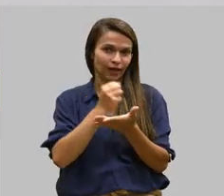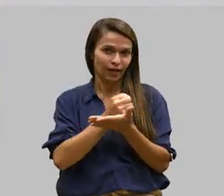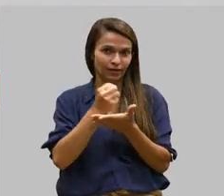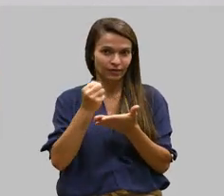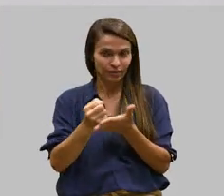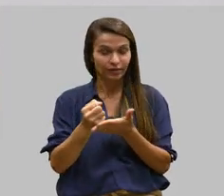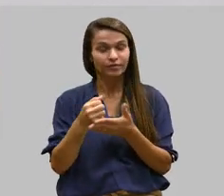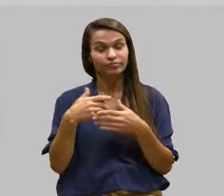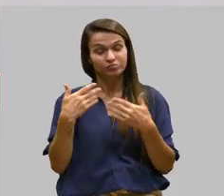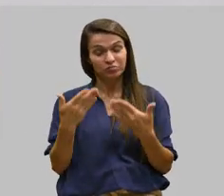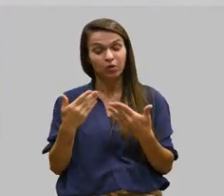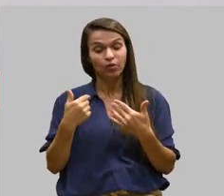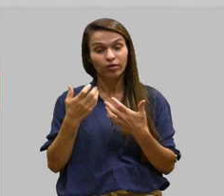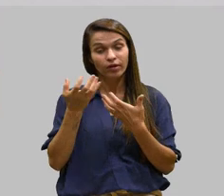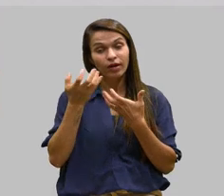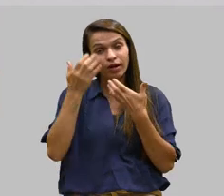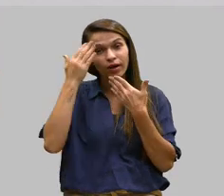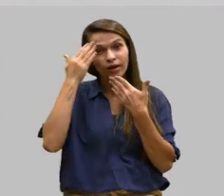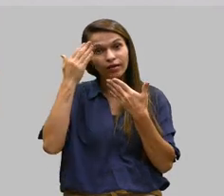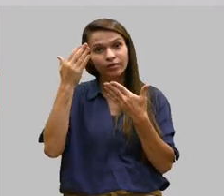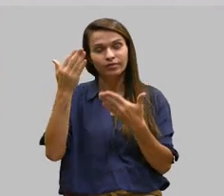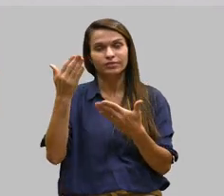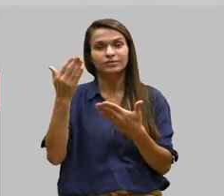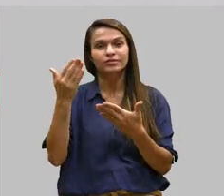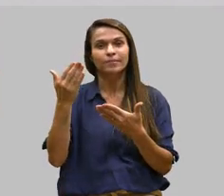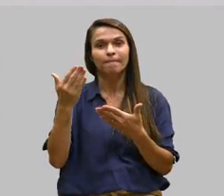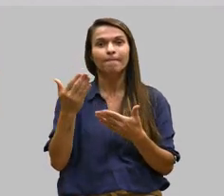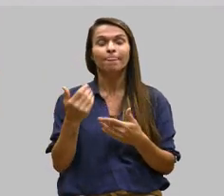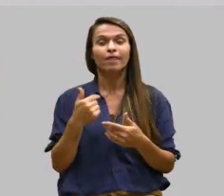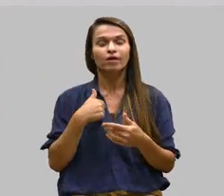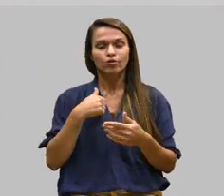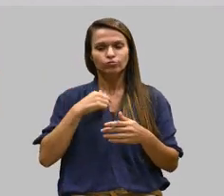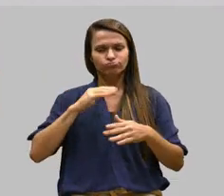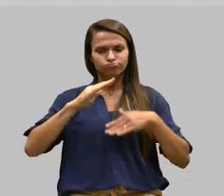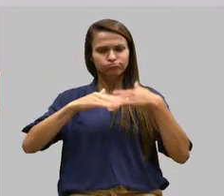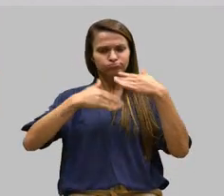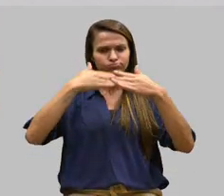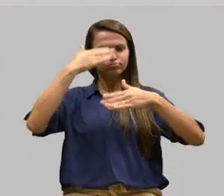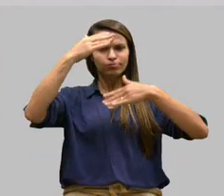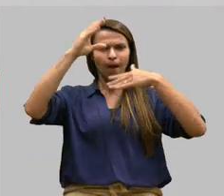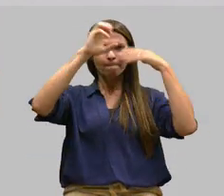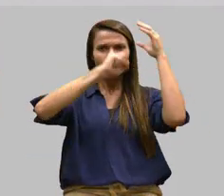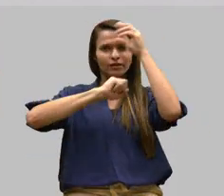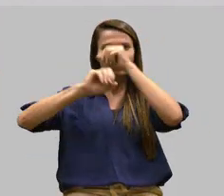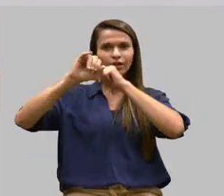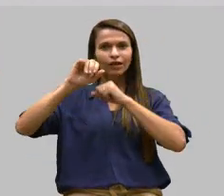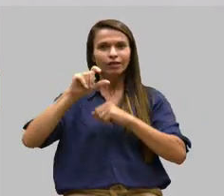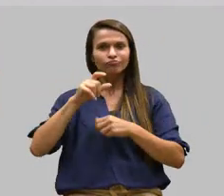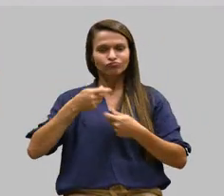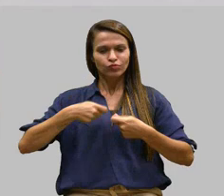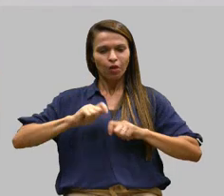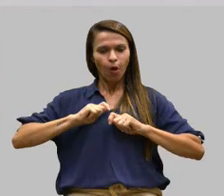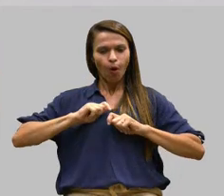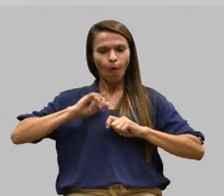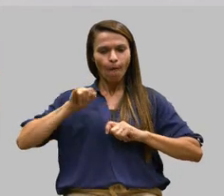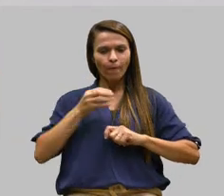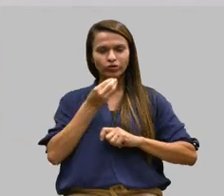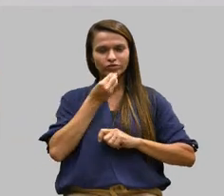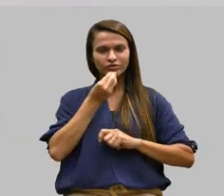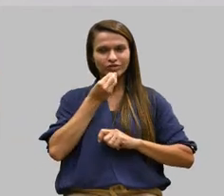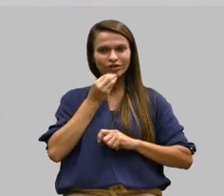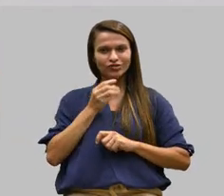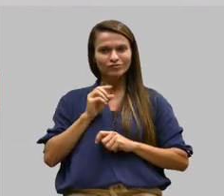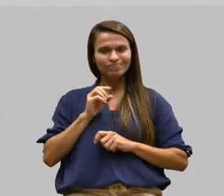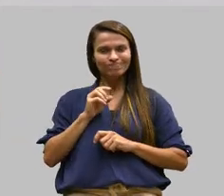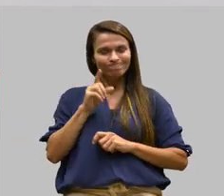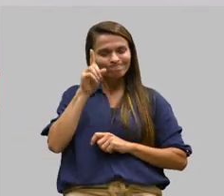um agradecimento e o quanto eu cresci aprendi tendo a oportunidade de conviver diariamente com o Rodrigo